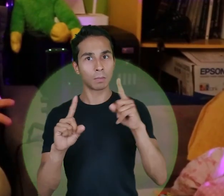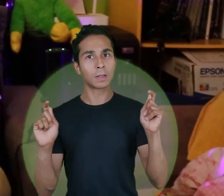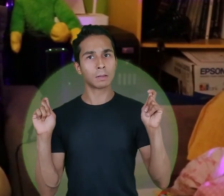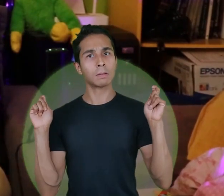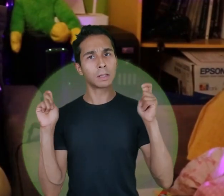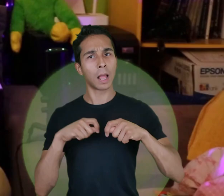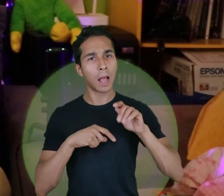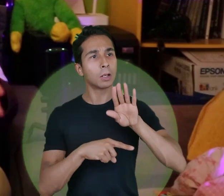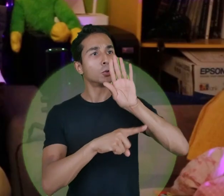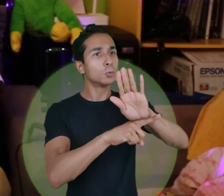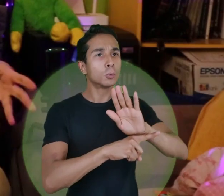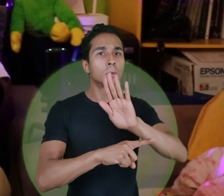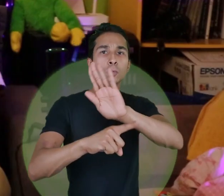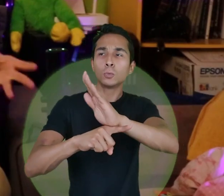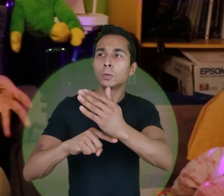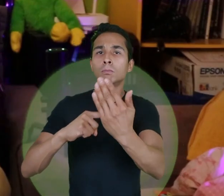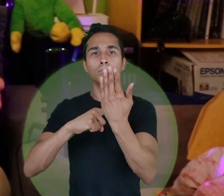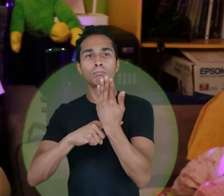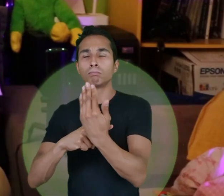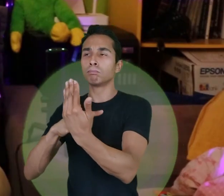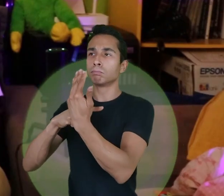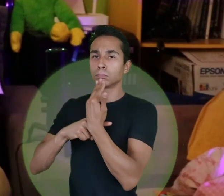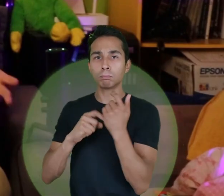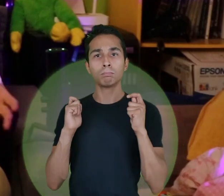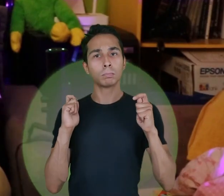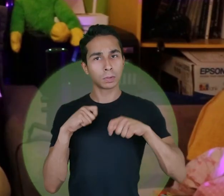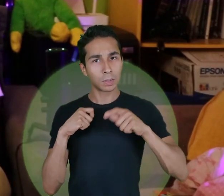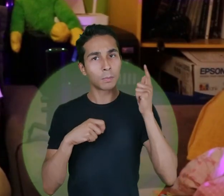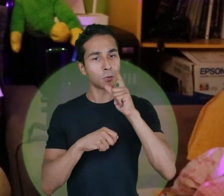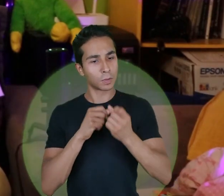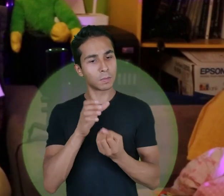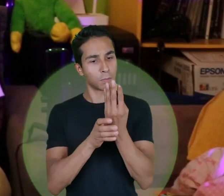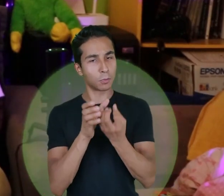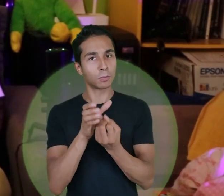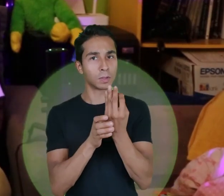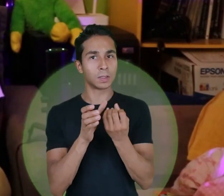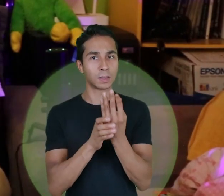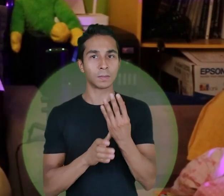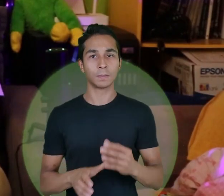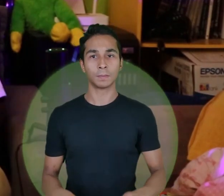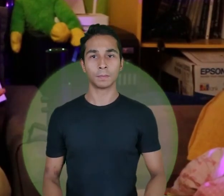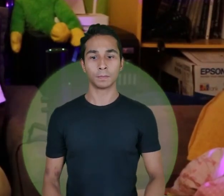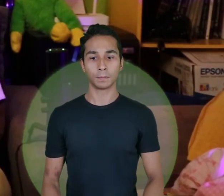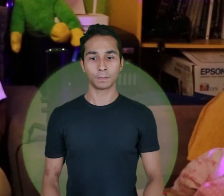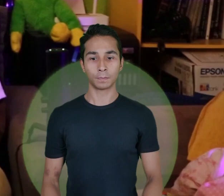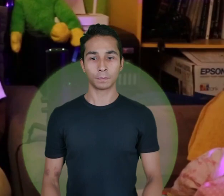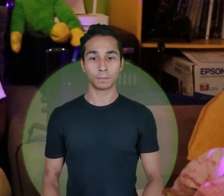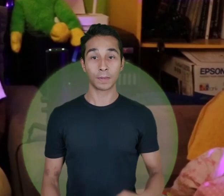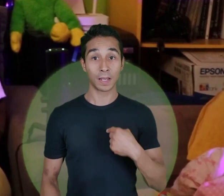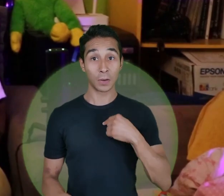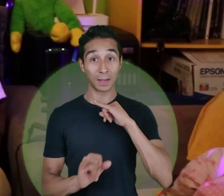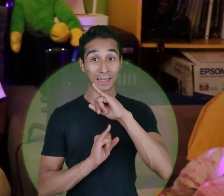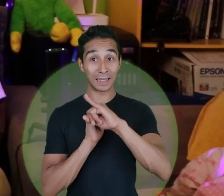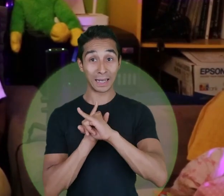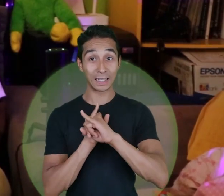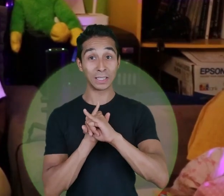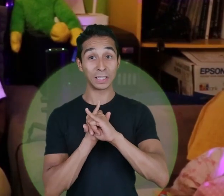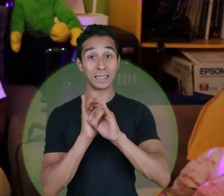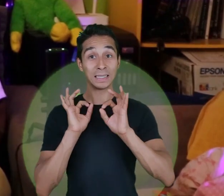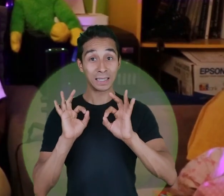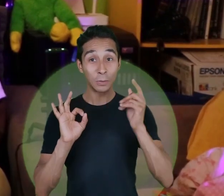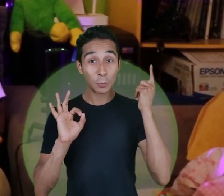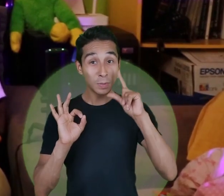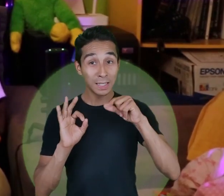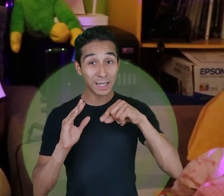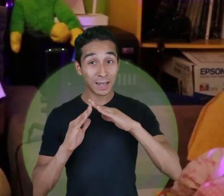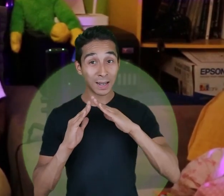possível a gente se ajudar, né, e tentar encontrar aí formas de produção. Eu mesmo posso dizer que, tipo, eu fui ter internet banda larga